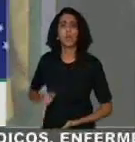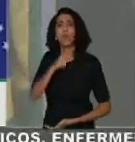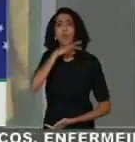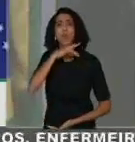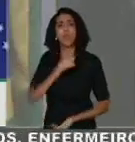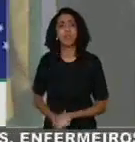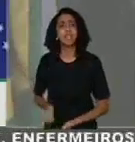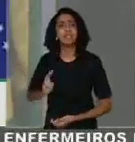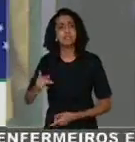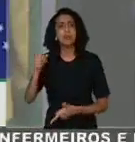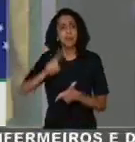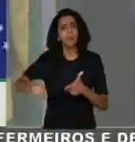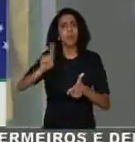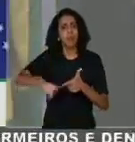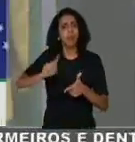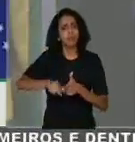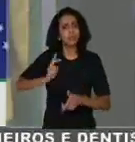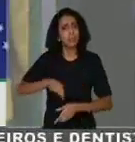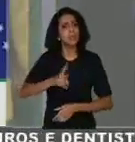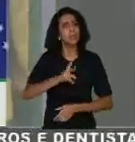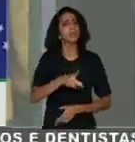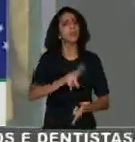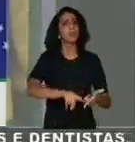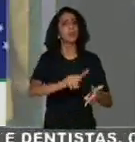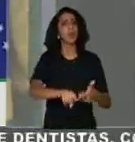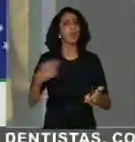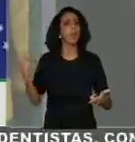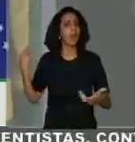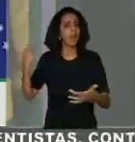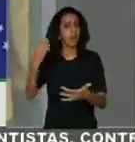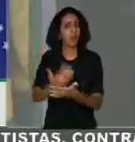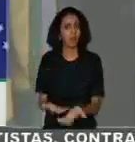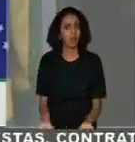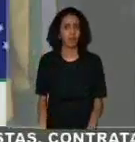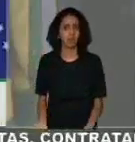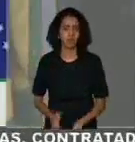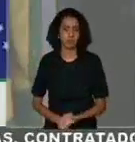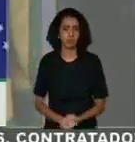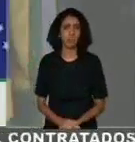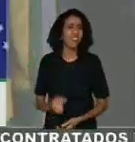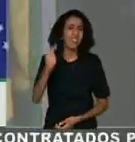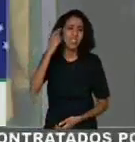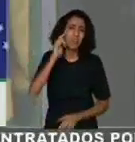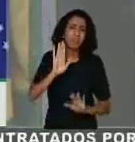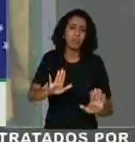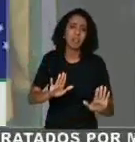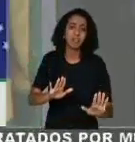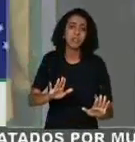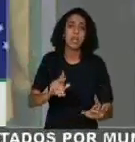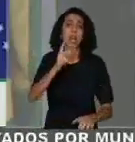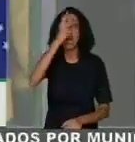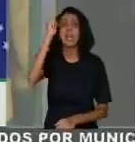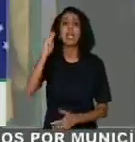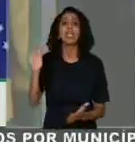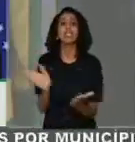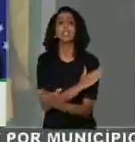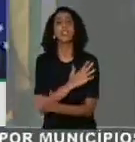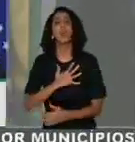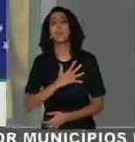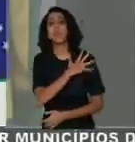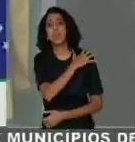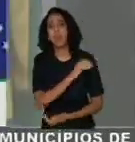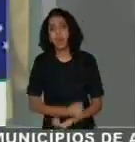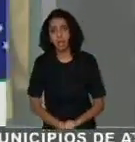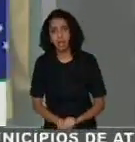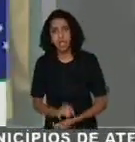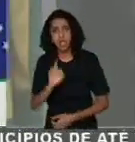da outra. Mais um tempo. Não se iludam. Quem derrubou o governo militar não foram só